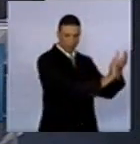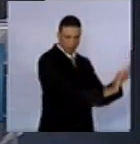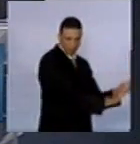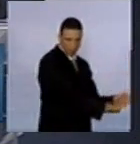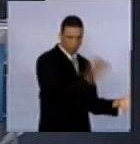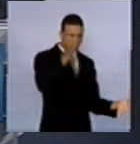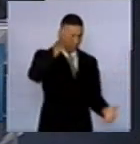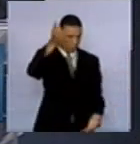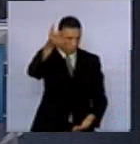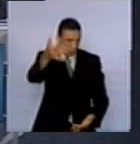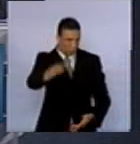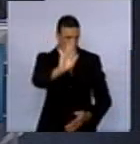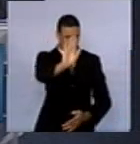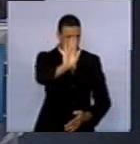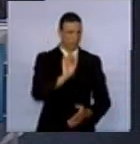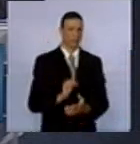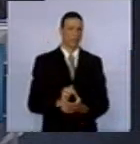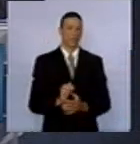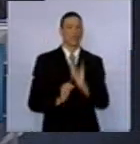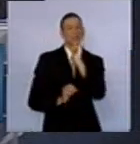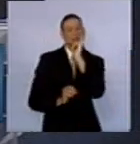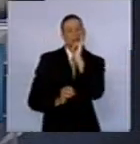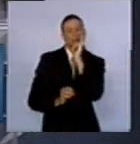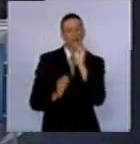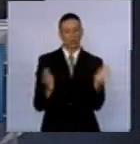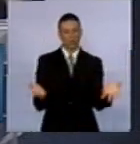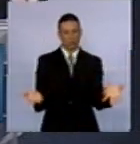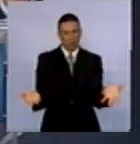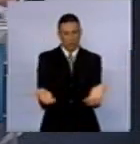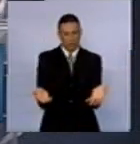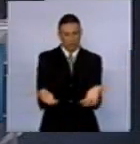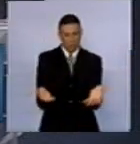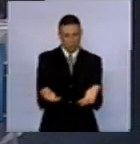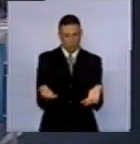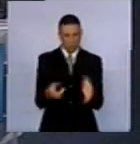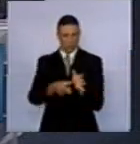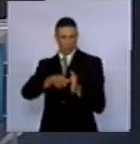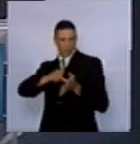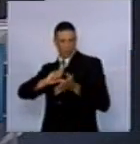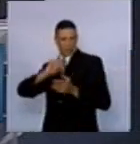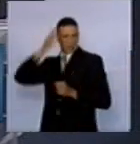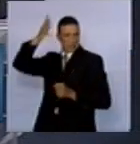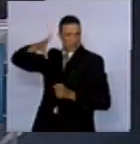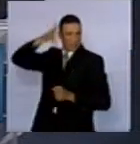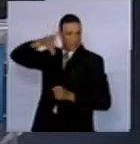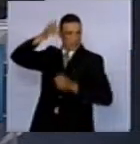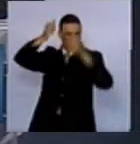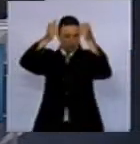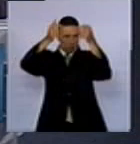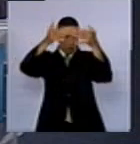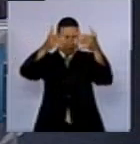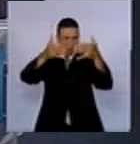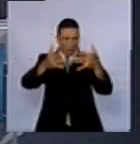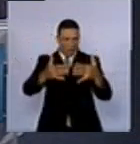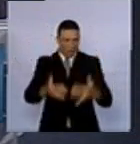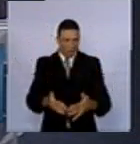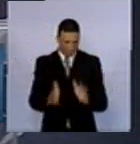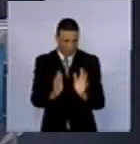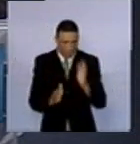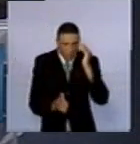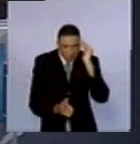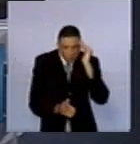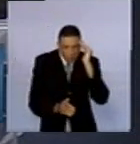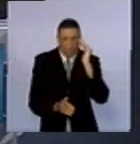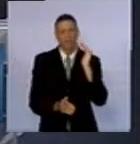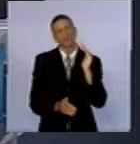em razão exatamente desse processo de convergências tecnológica que já foi dito aqui a exaustão e como mantra é